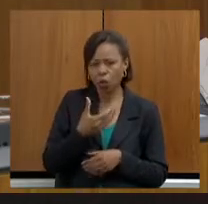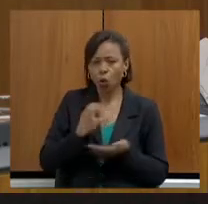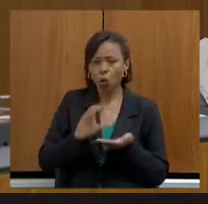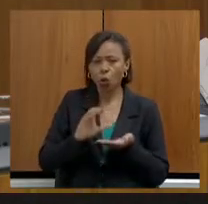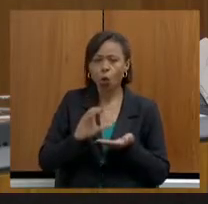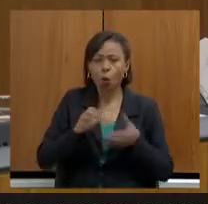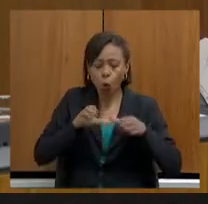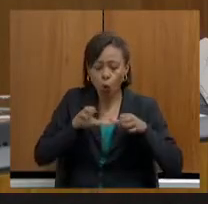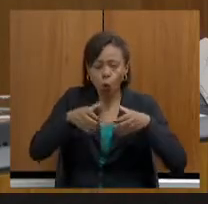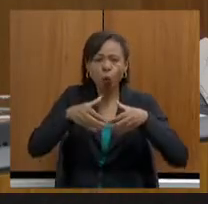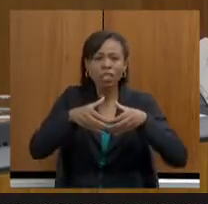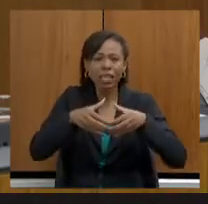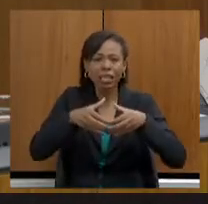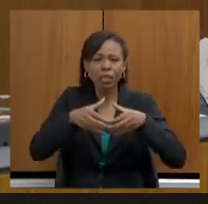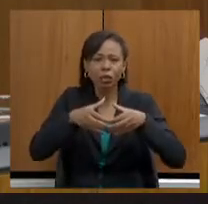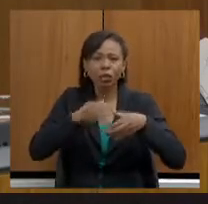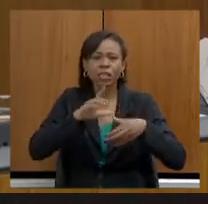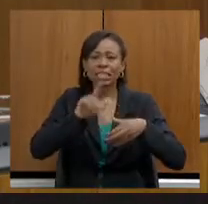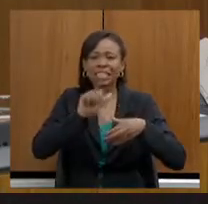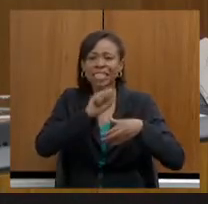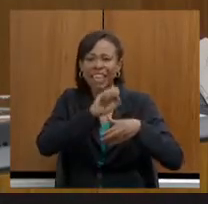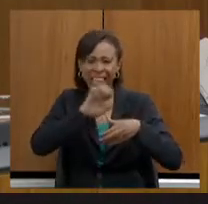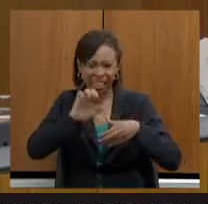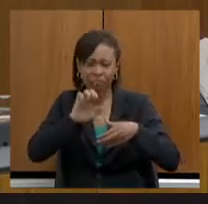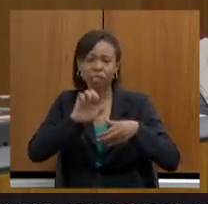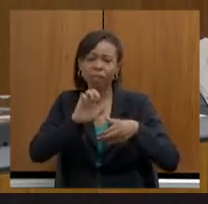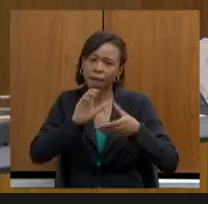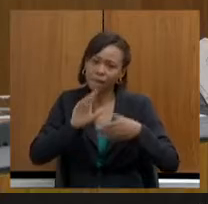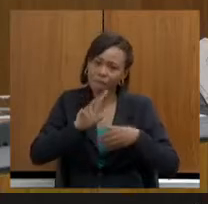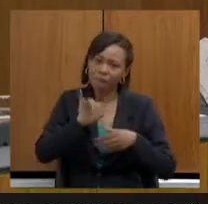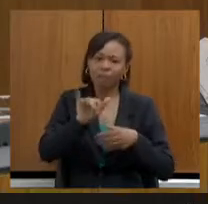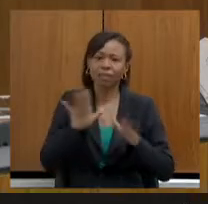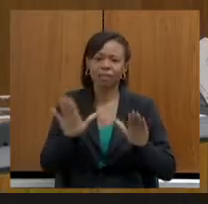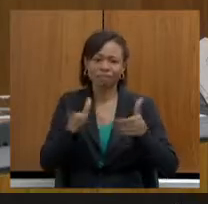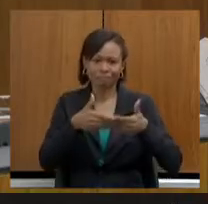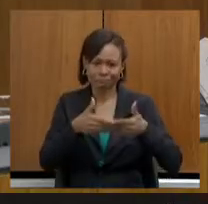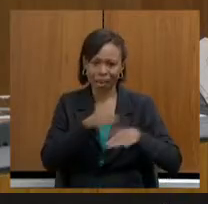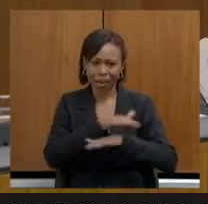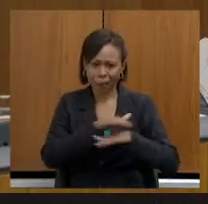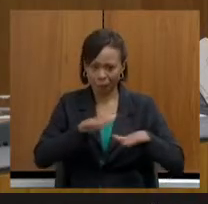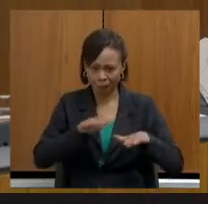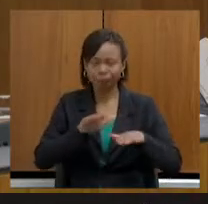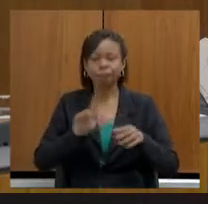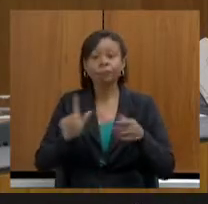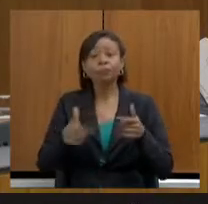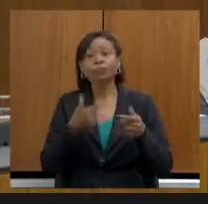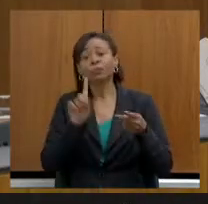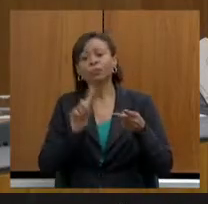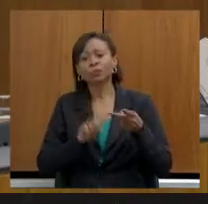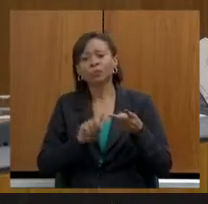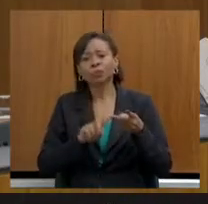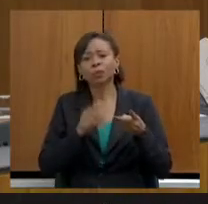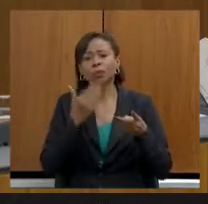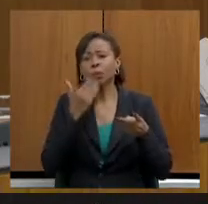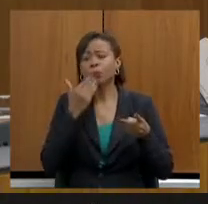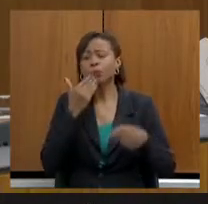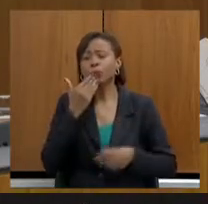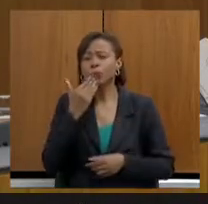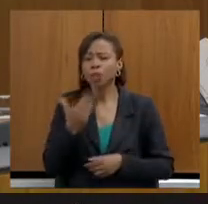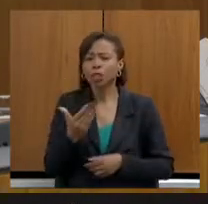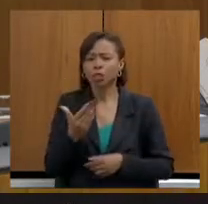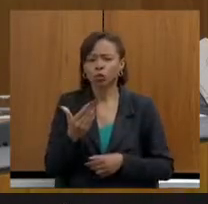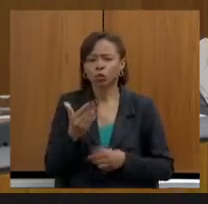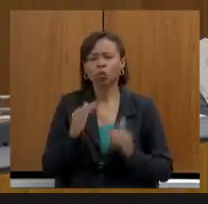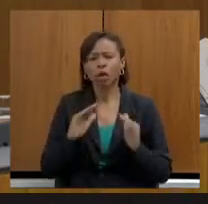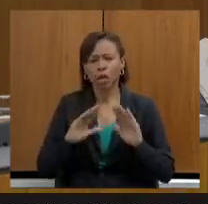conselho de classe que vai fechar as atividades estão Esse é o primeiro grupo do que a gente já vem fazendo um outro é um pedido né a esta casa